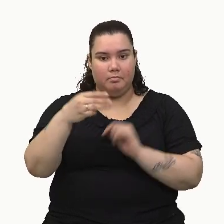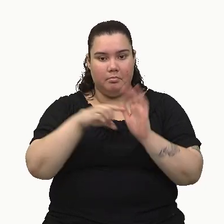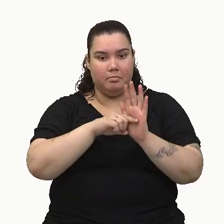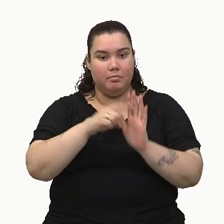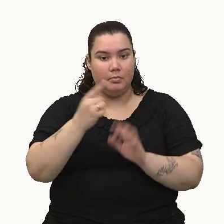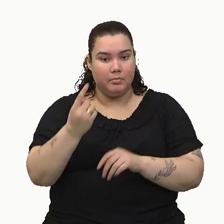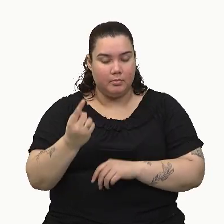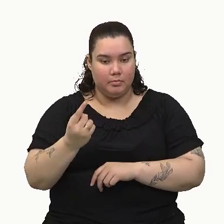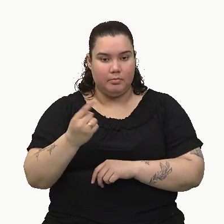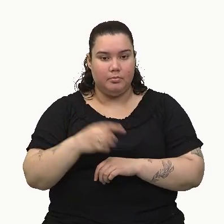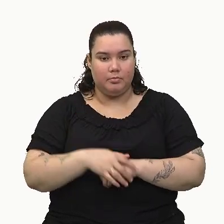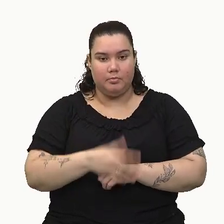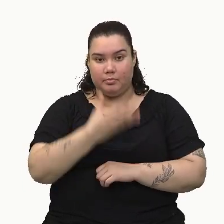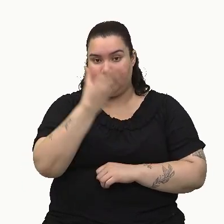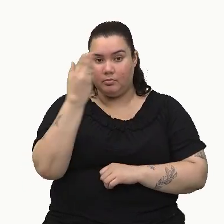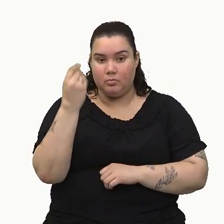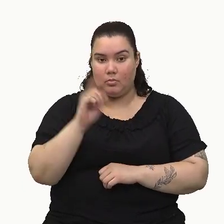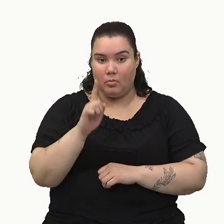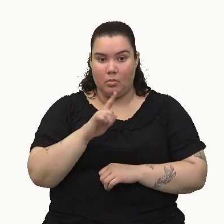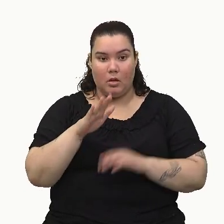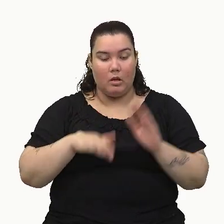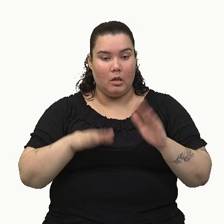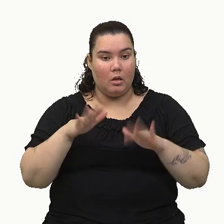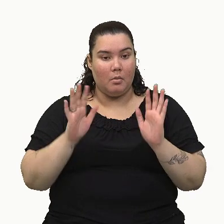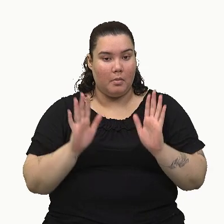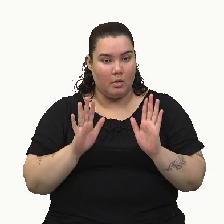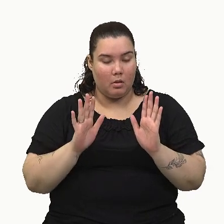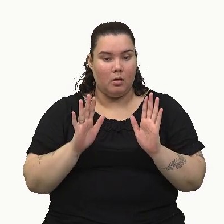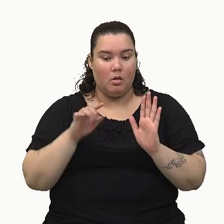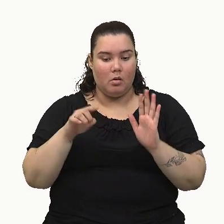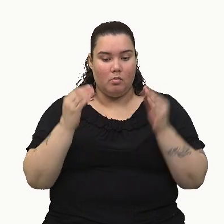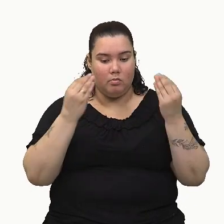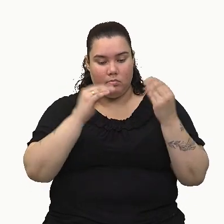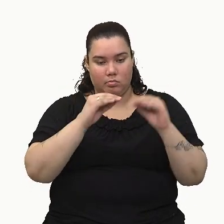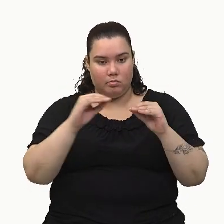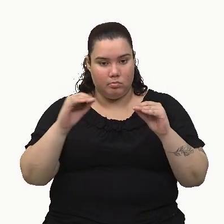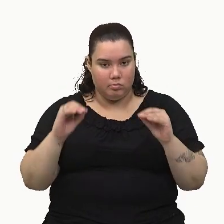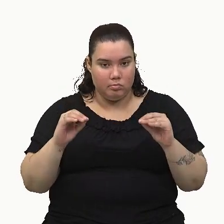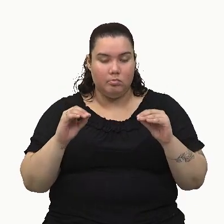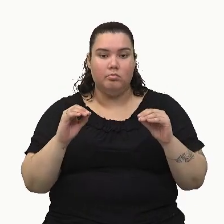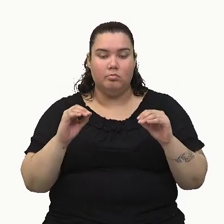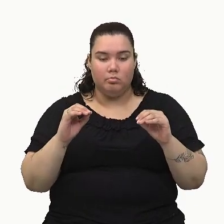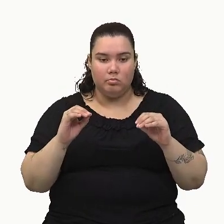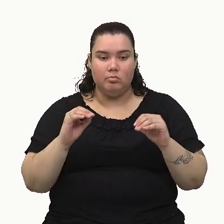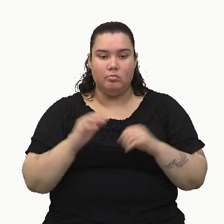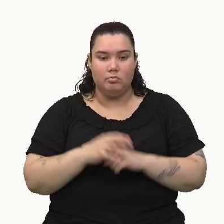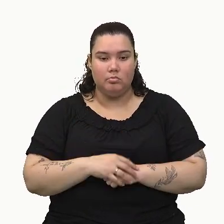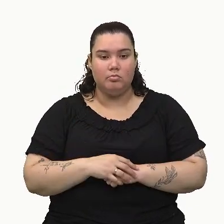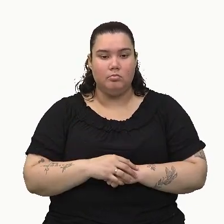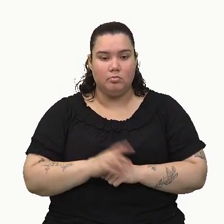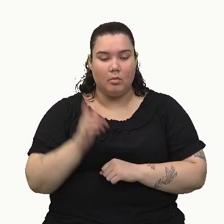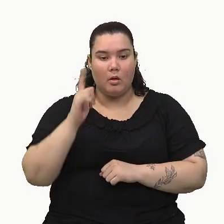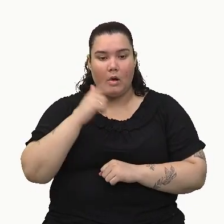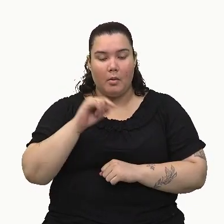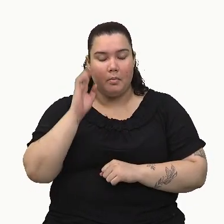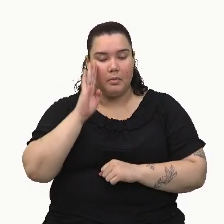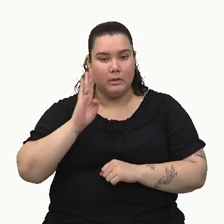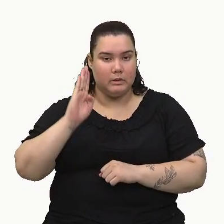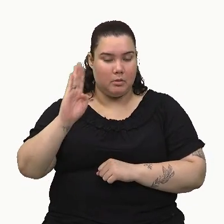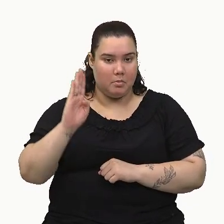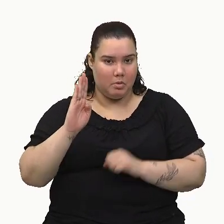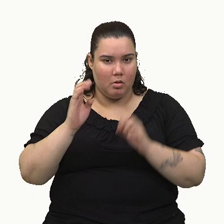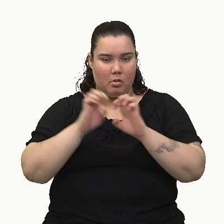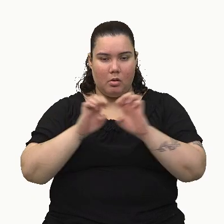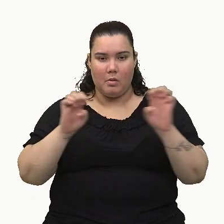Não se esqueçam que, independente da ordem em que eles estejam escritos, quem manda no grau